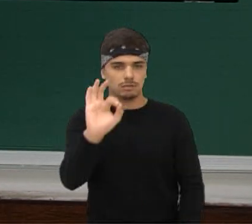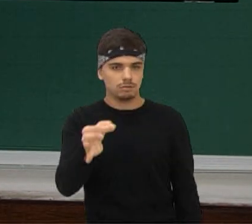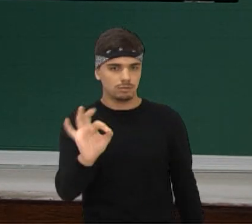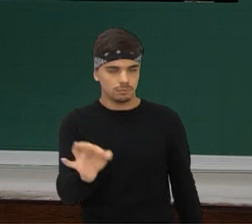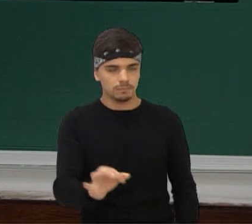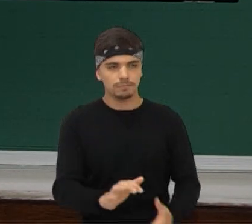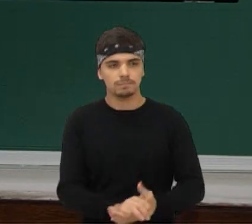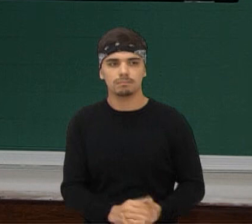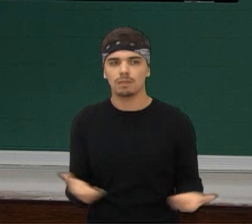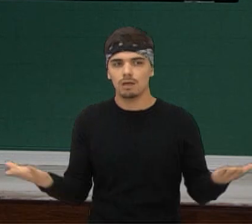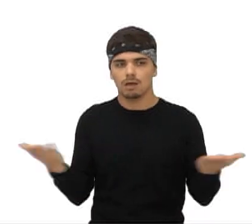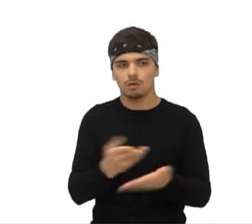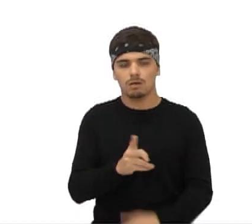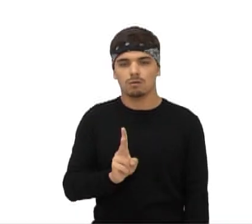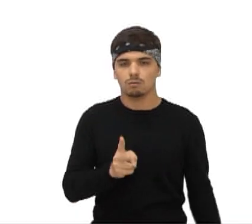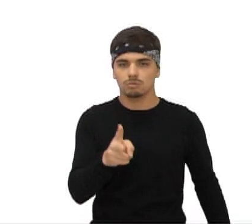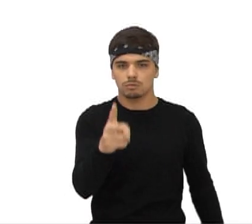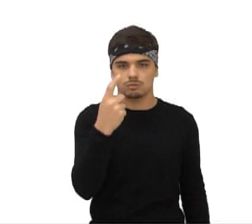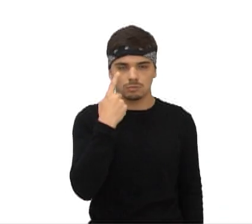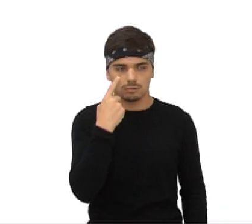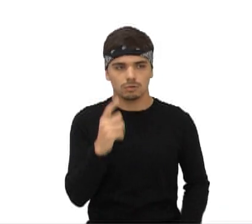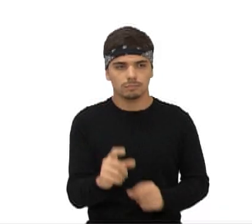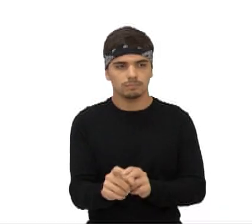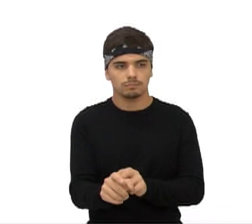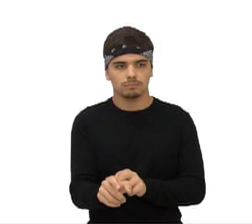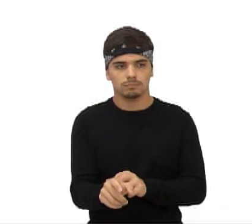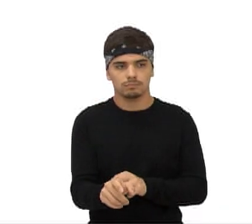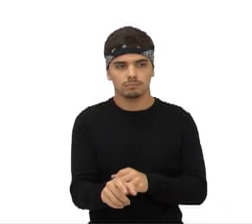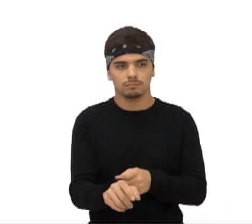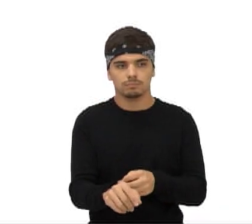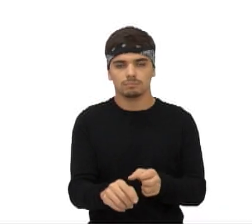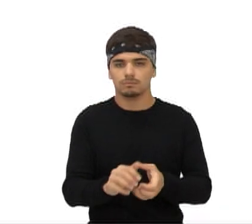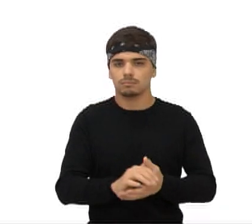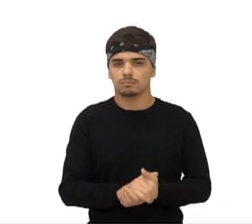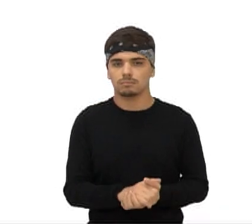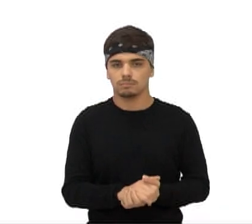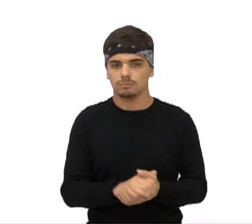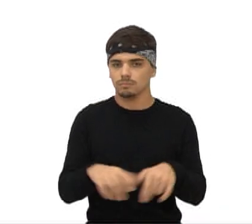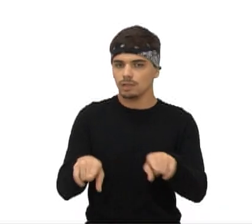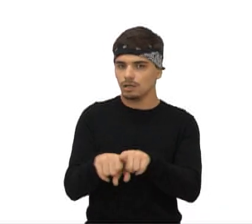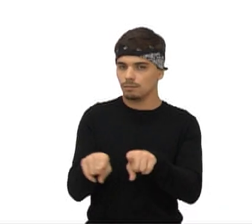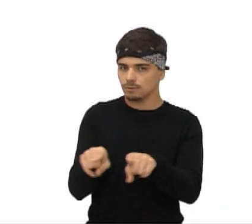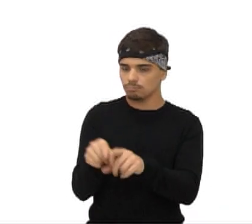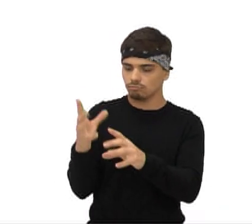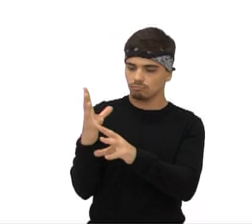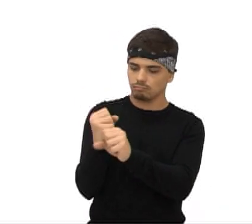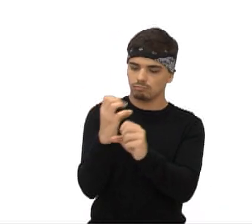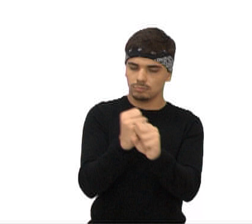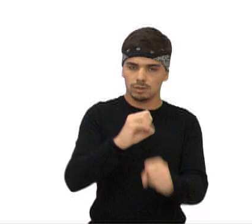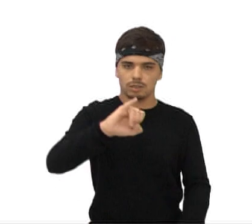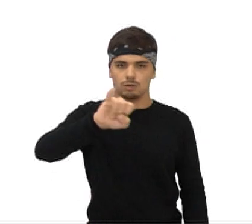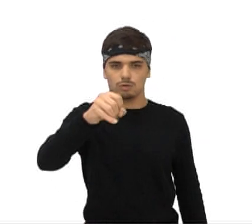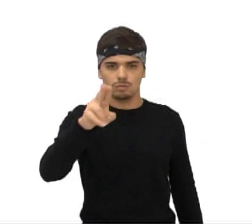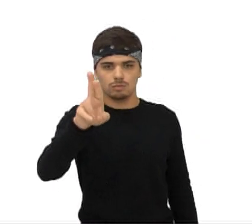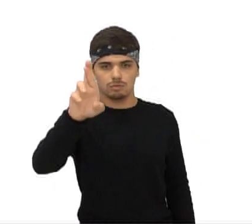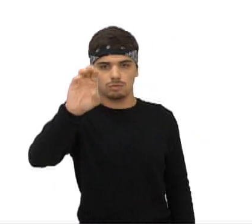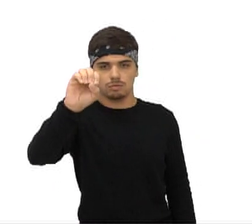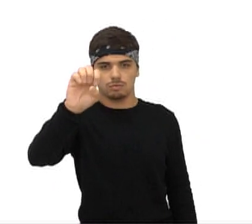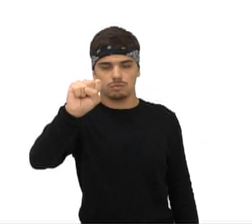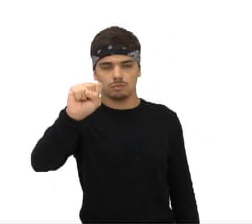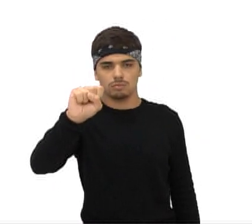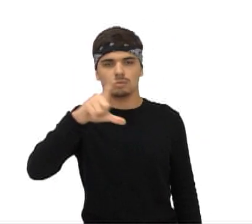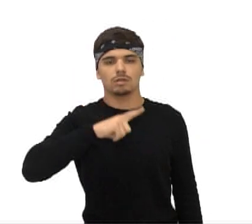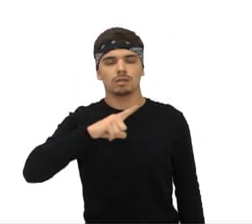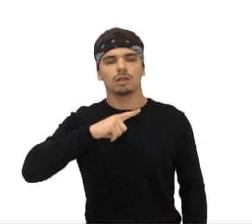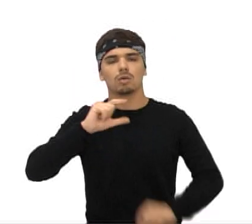bom? Continuando lá. Aí, além da fórmula do juro, nós vamos ter o montante.